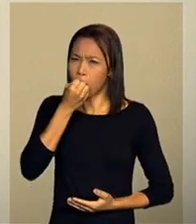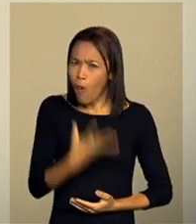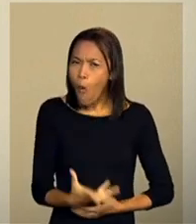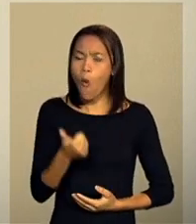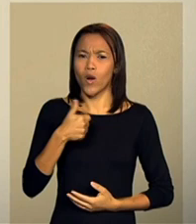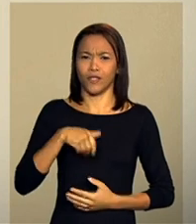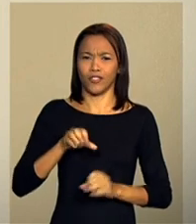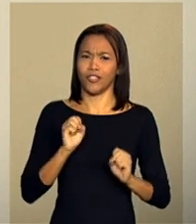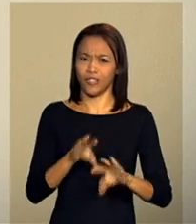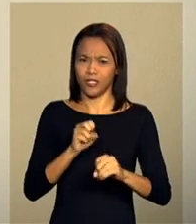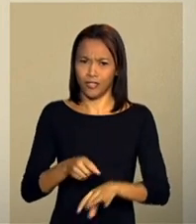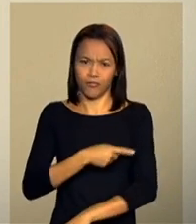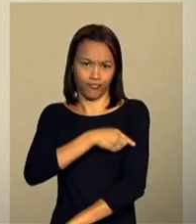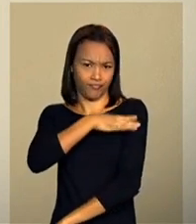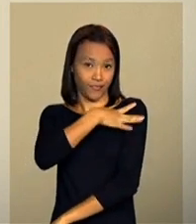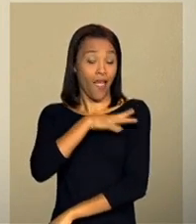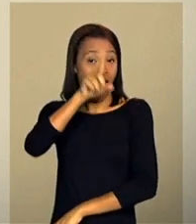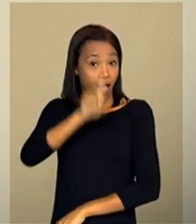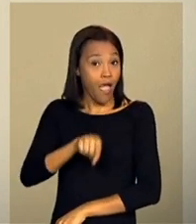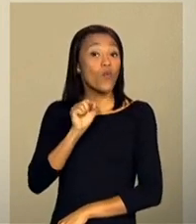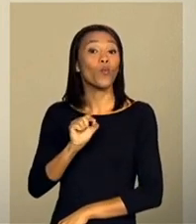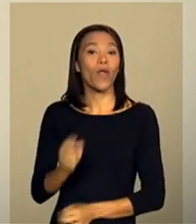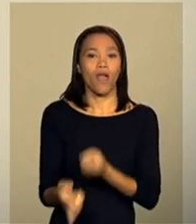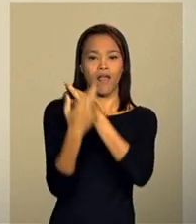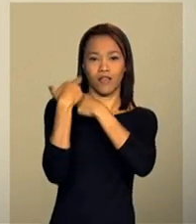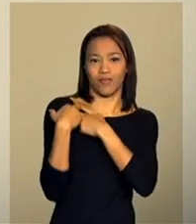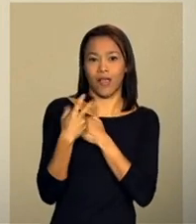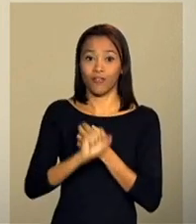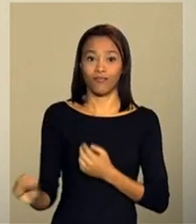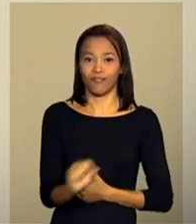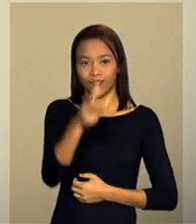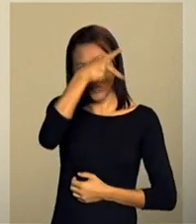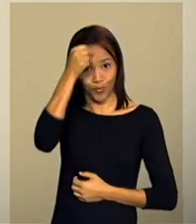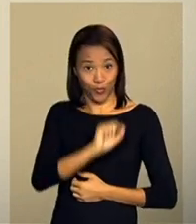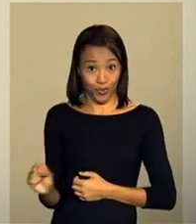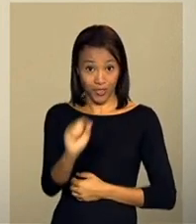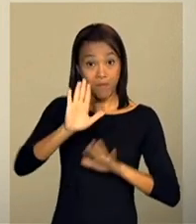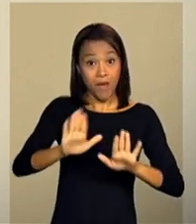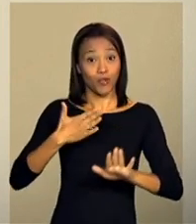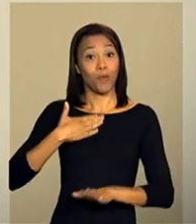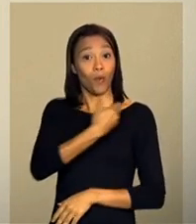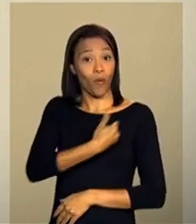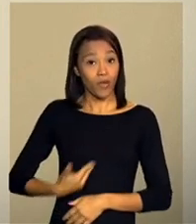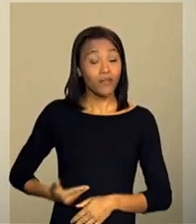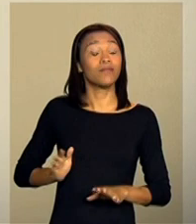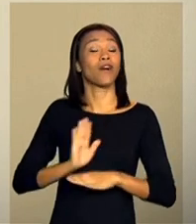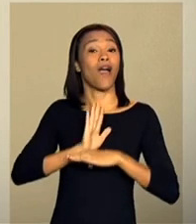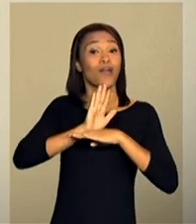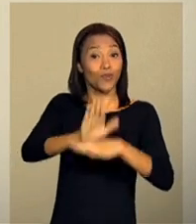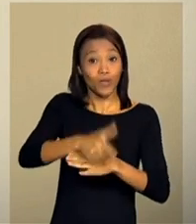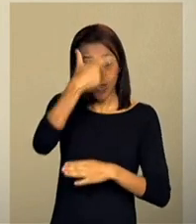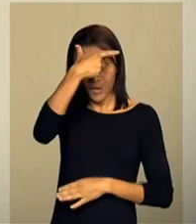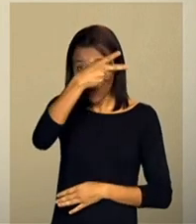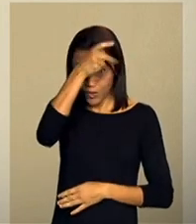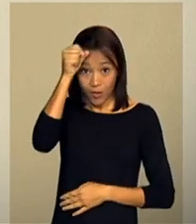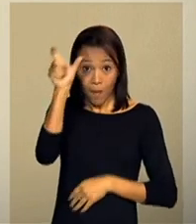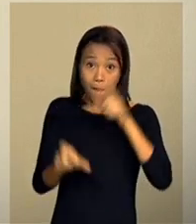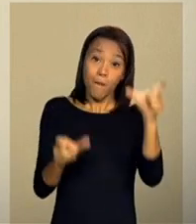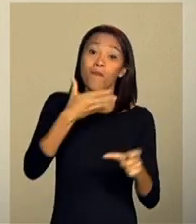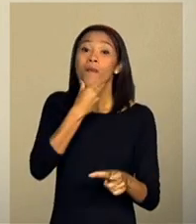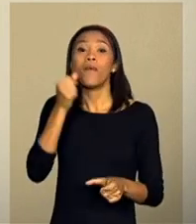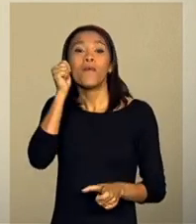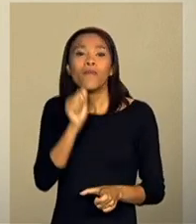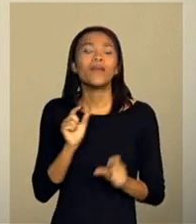Ensino Fundamental são tarefas dos Municípios mas o meu governo está ajudando os prefeitos e as